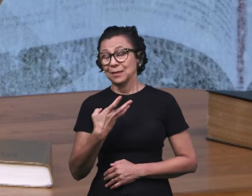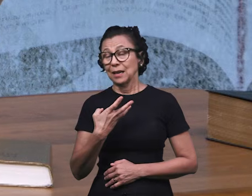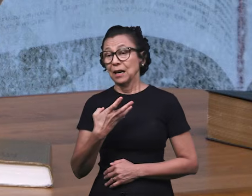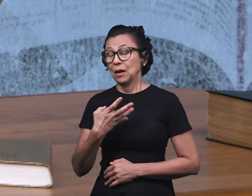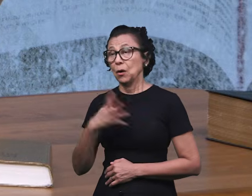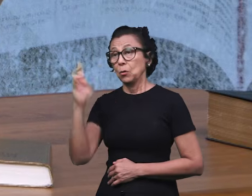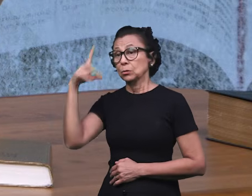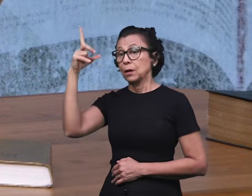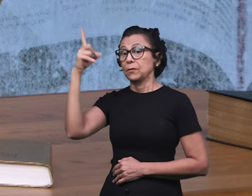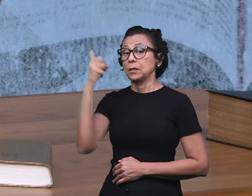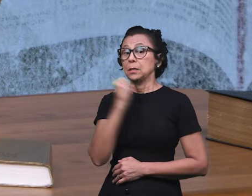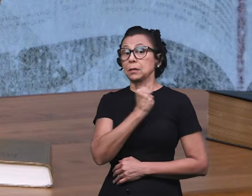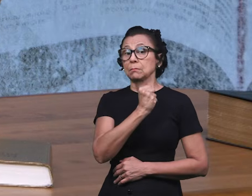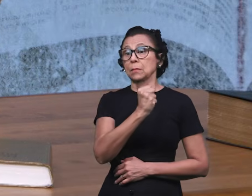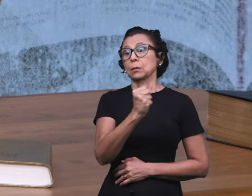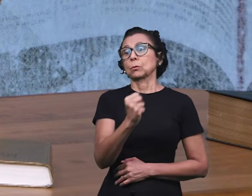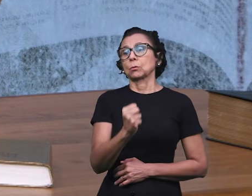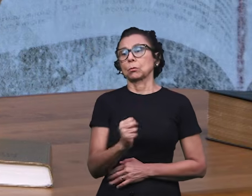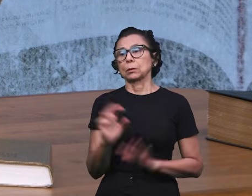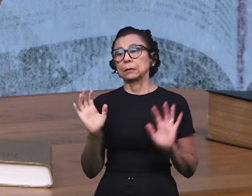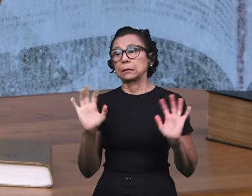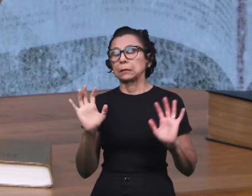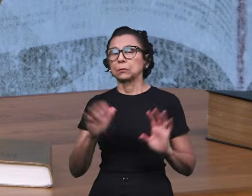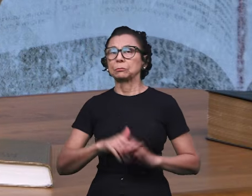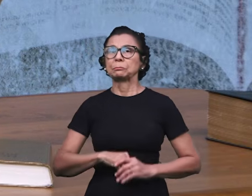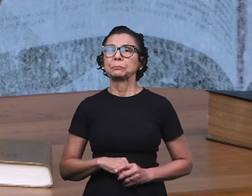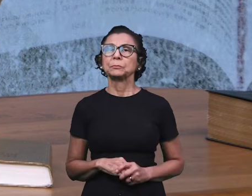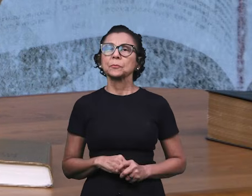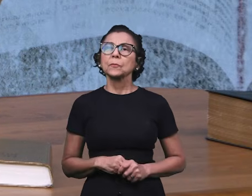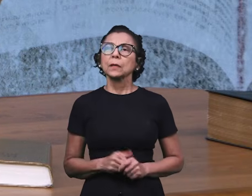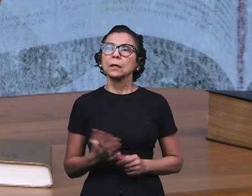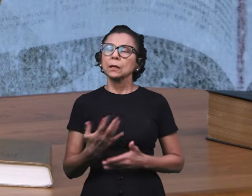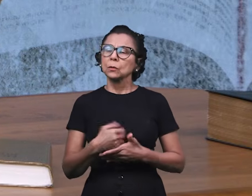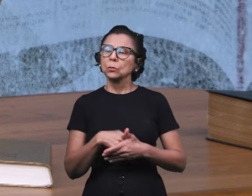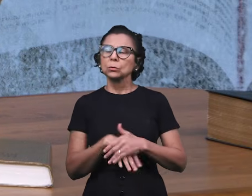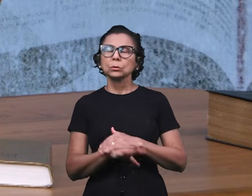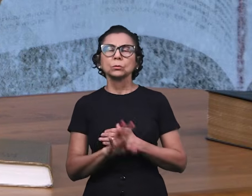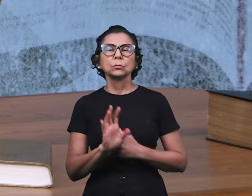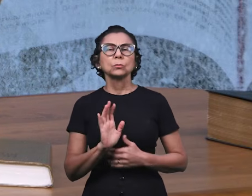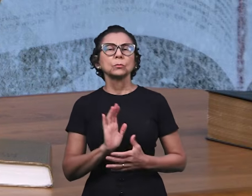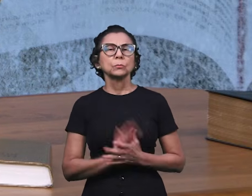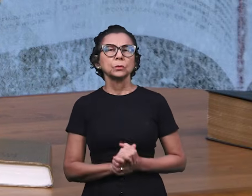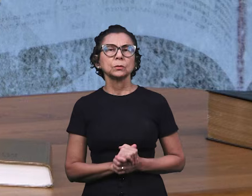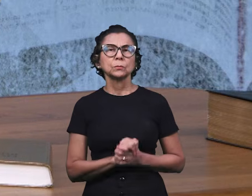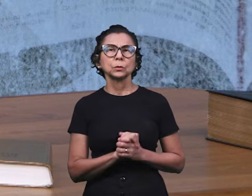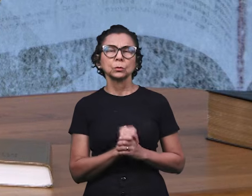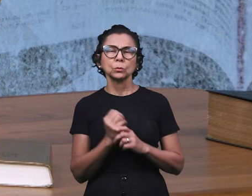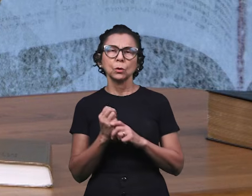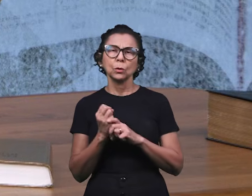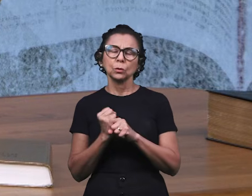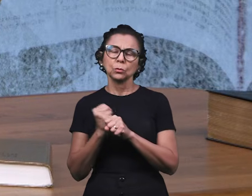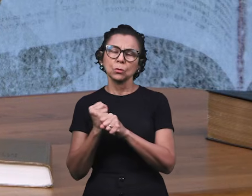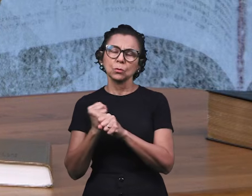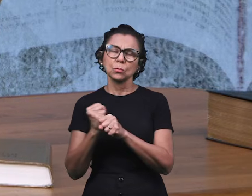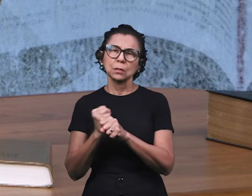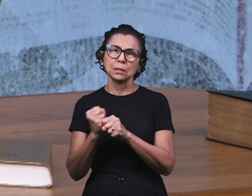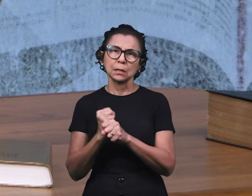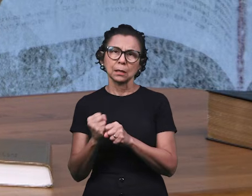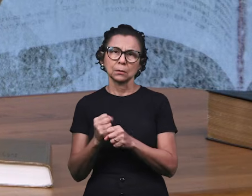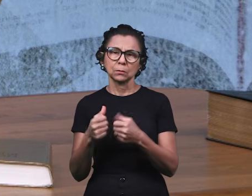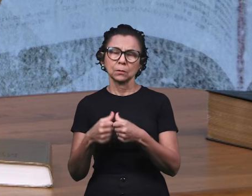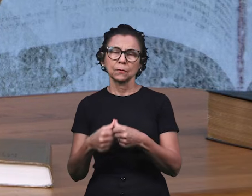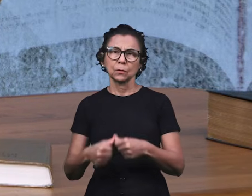o fazia. E este era o seu costume por todos os dias que habitou na terra dos